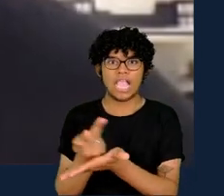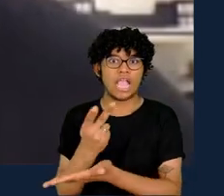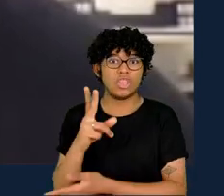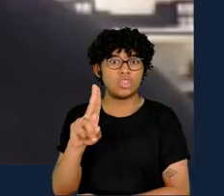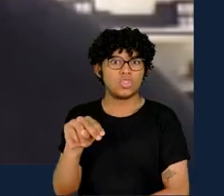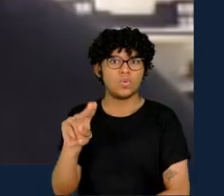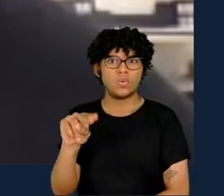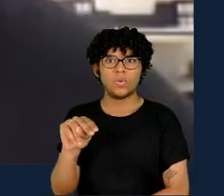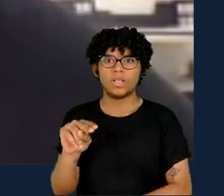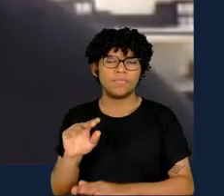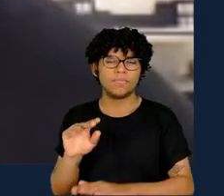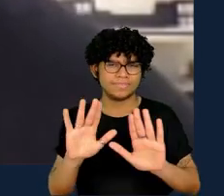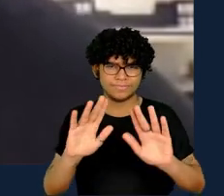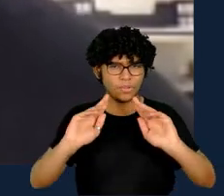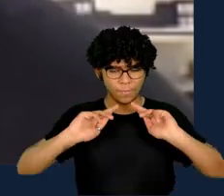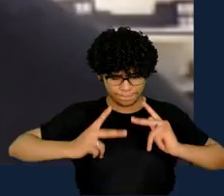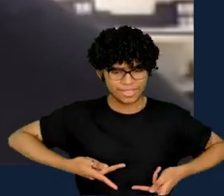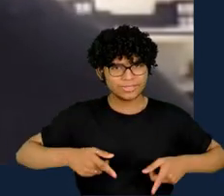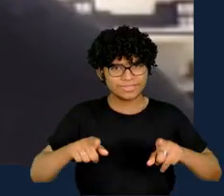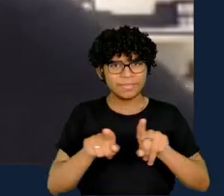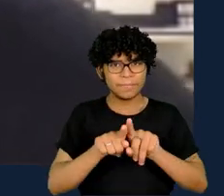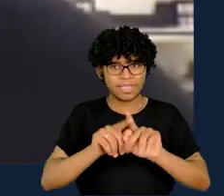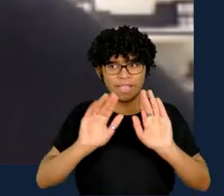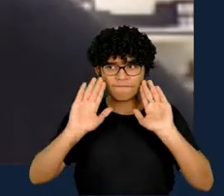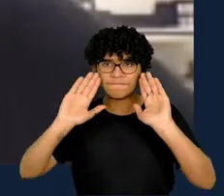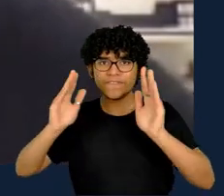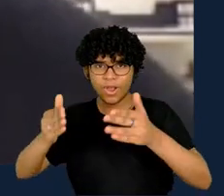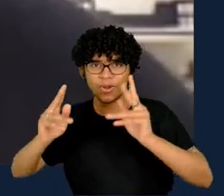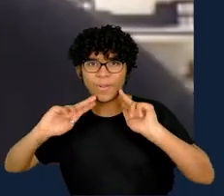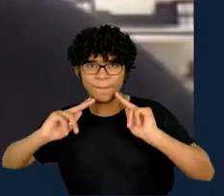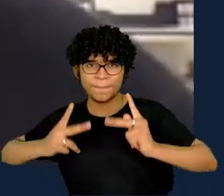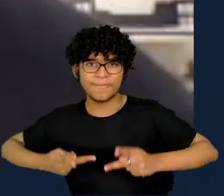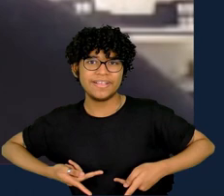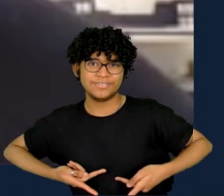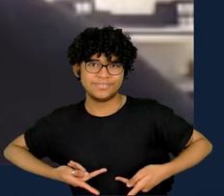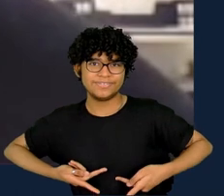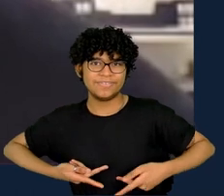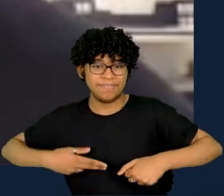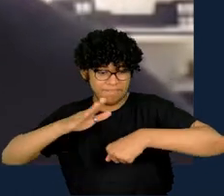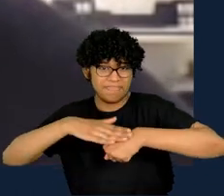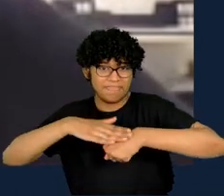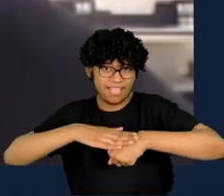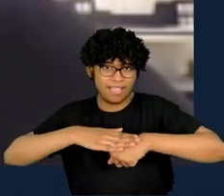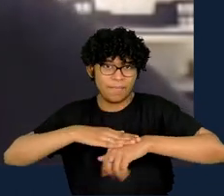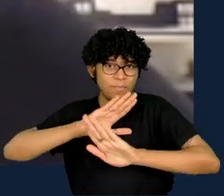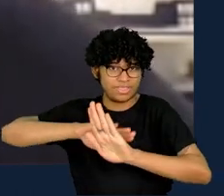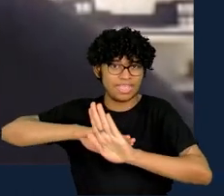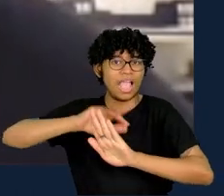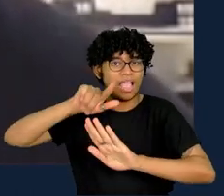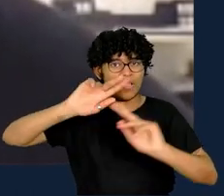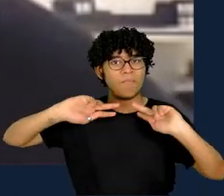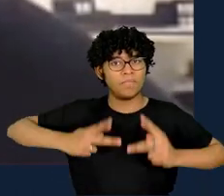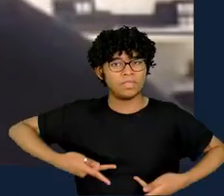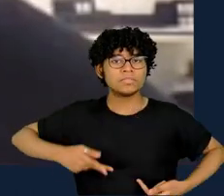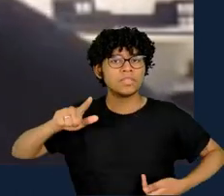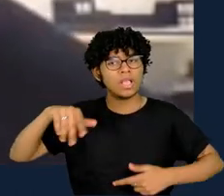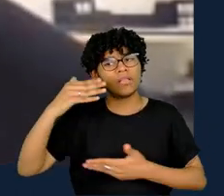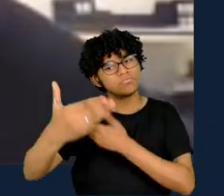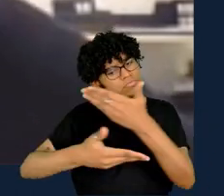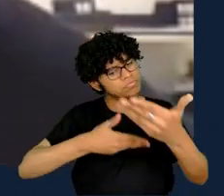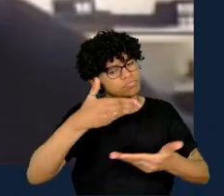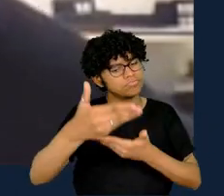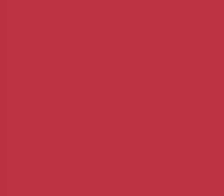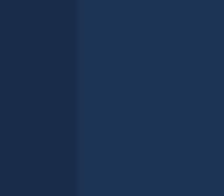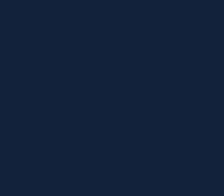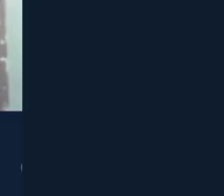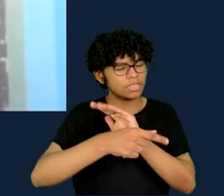são humanos também, são feitos por humanos. Então, é isso. Colaborar e analisar sem medo os dados que